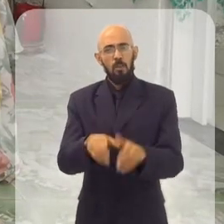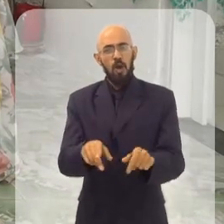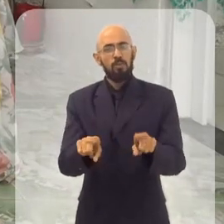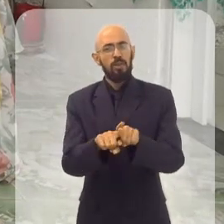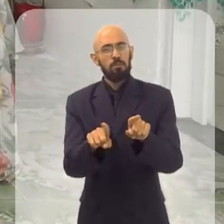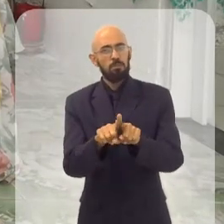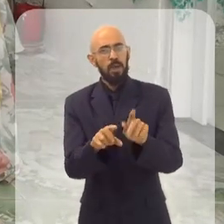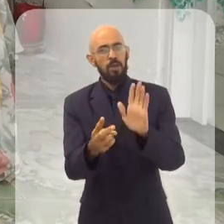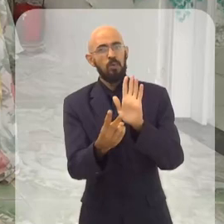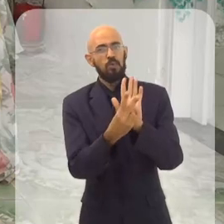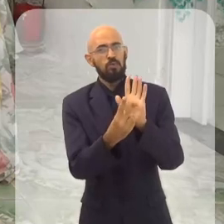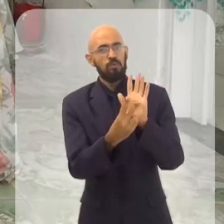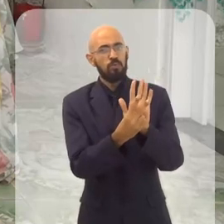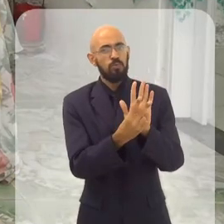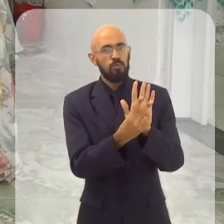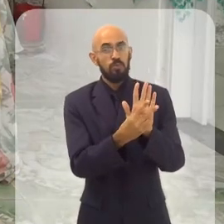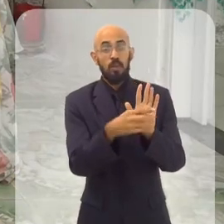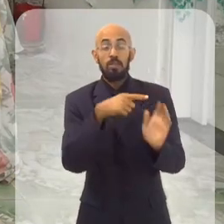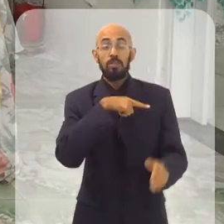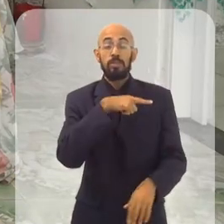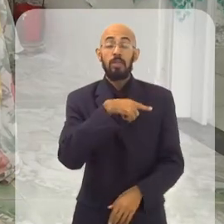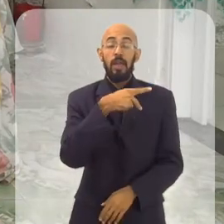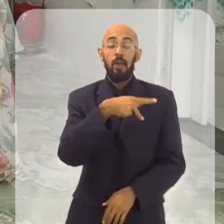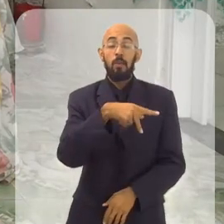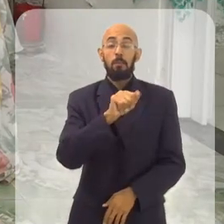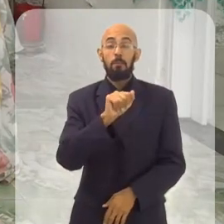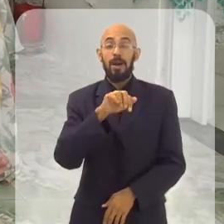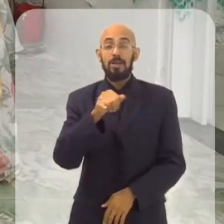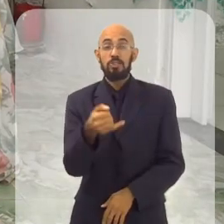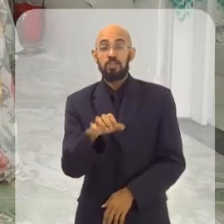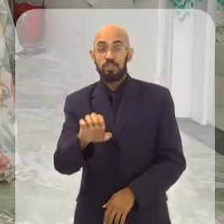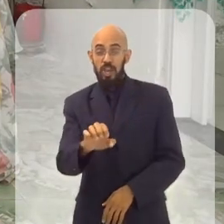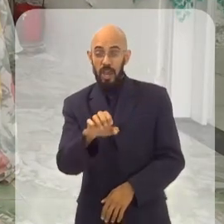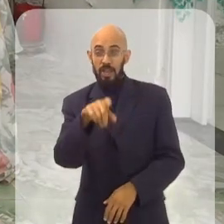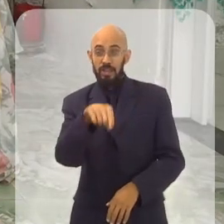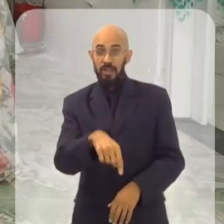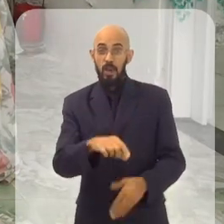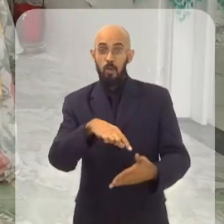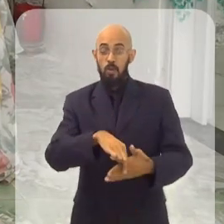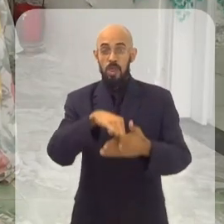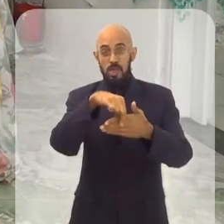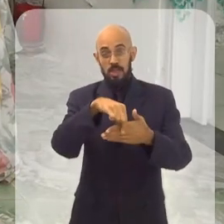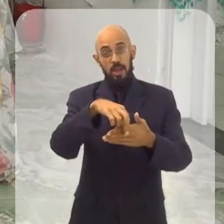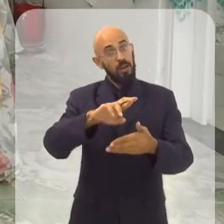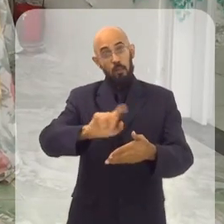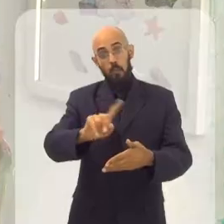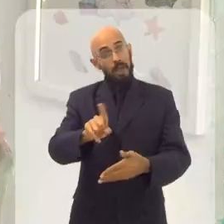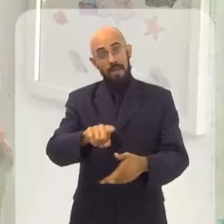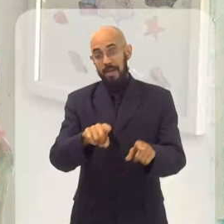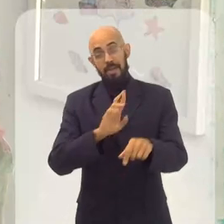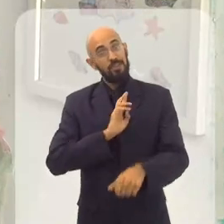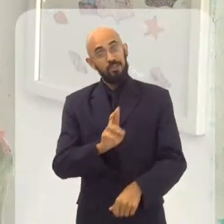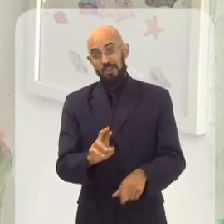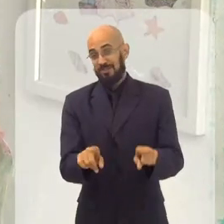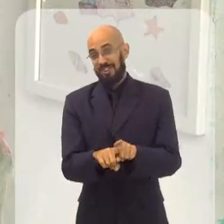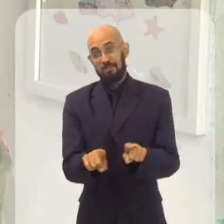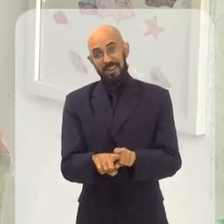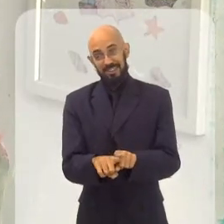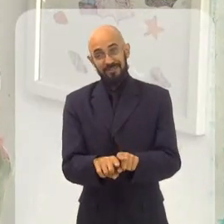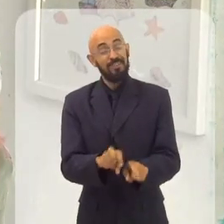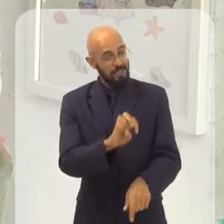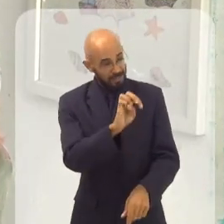pagelança. E não é uma religião. Sim. É diferente. Exatamente. Perfeito? E eu tive a sorte,